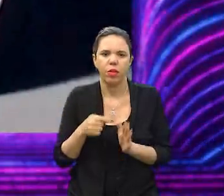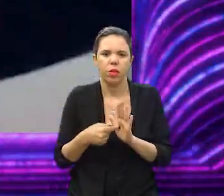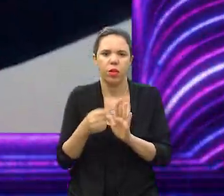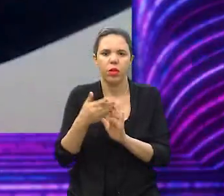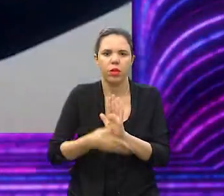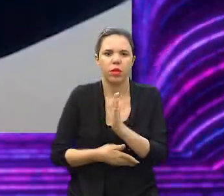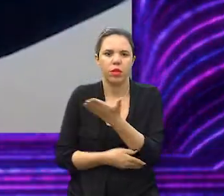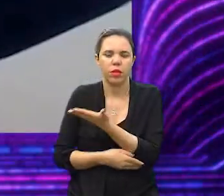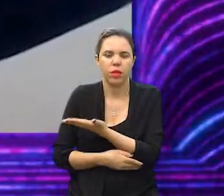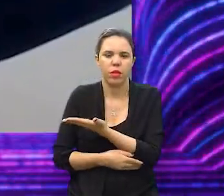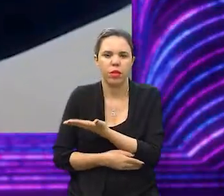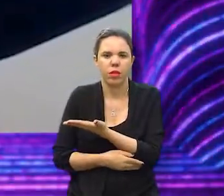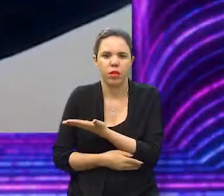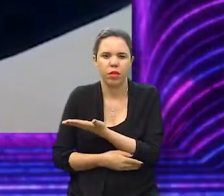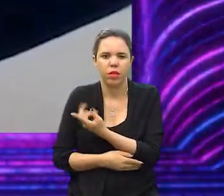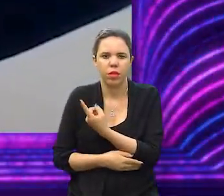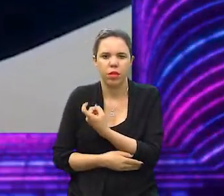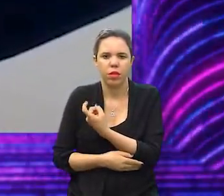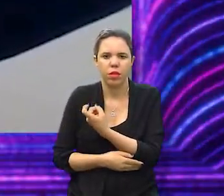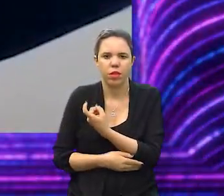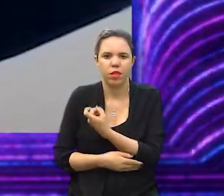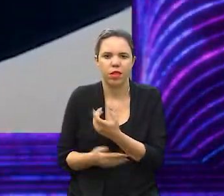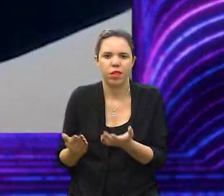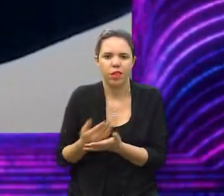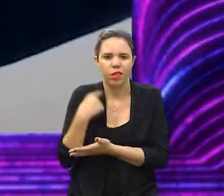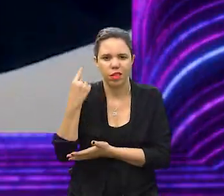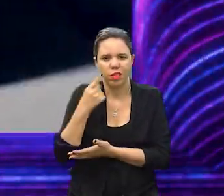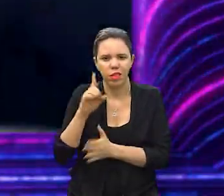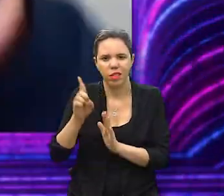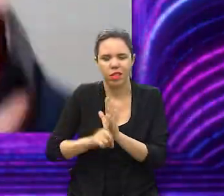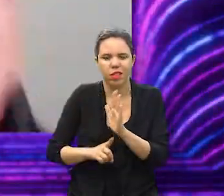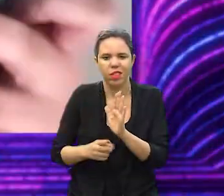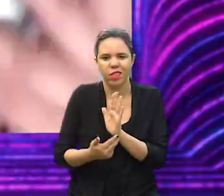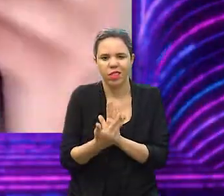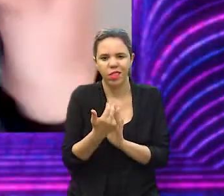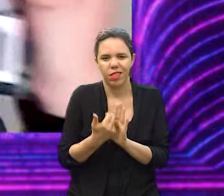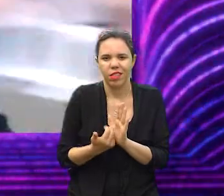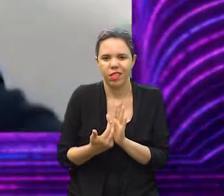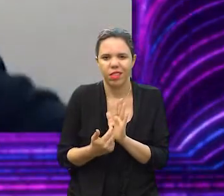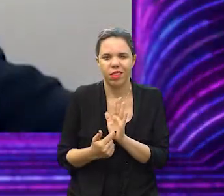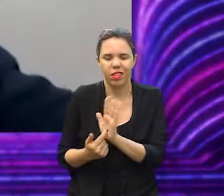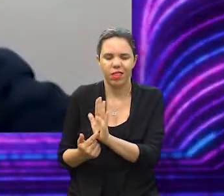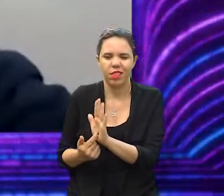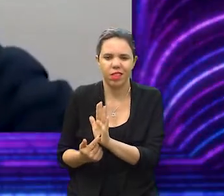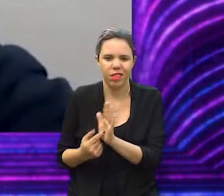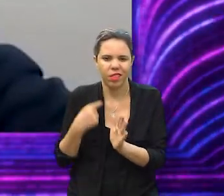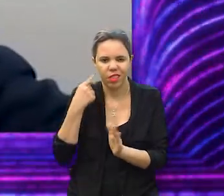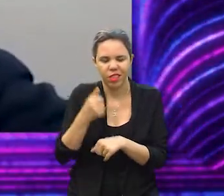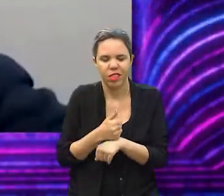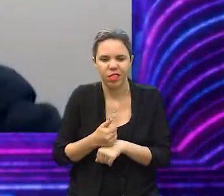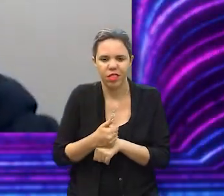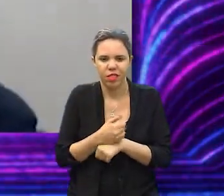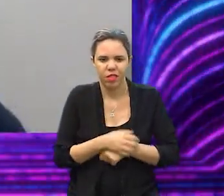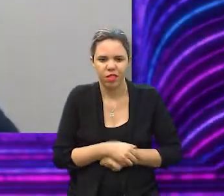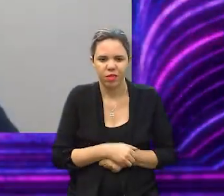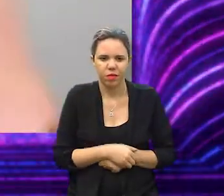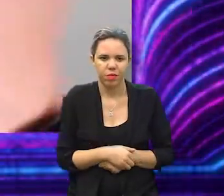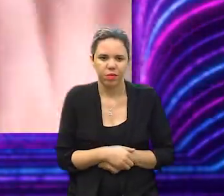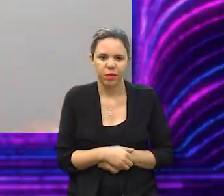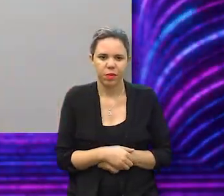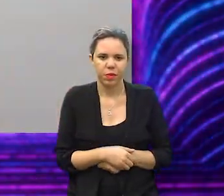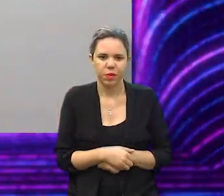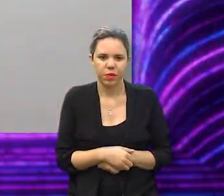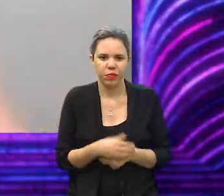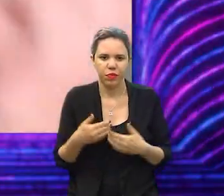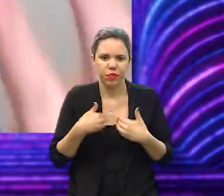capa também, porque é o único livro de Direito que você vai ver que a capa é de quadrinhos, né? E eles